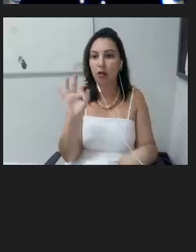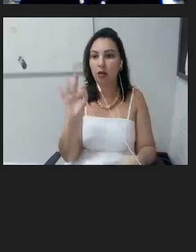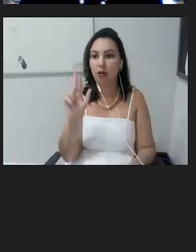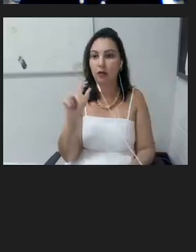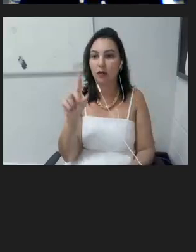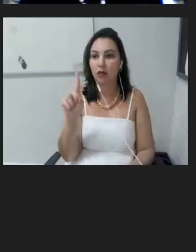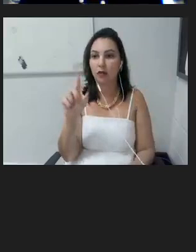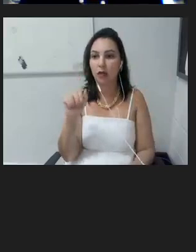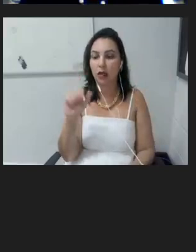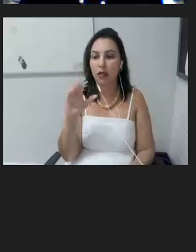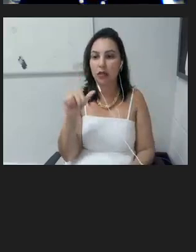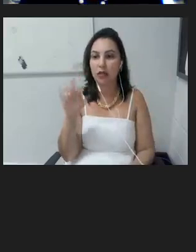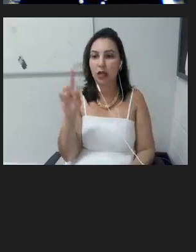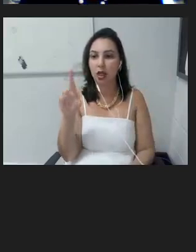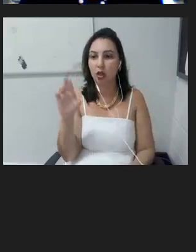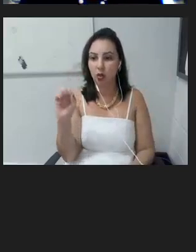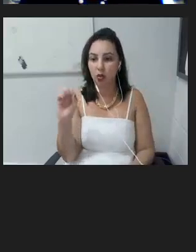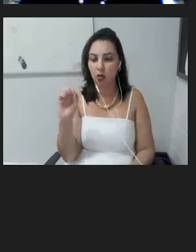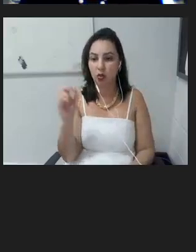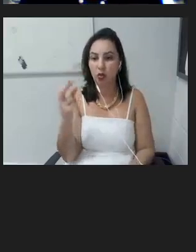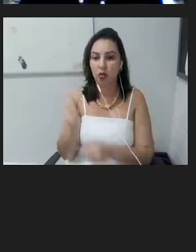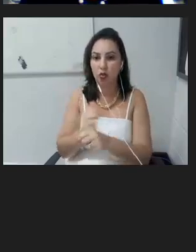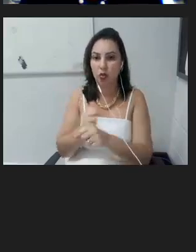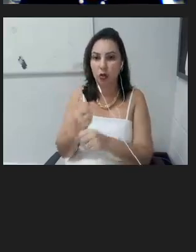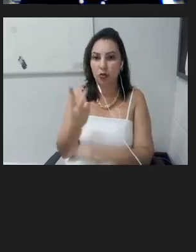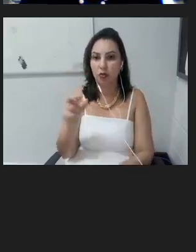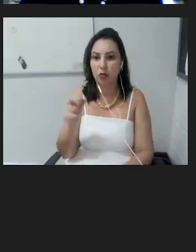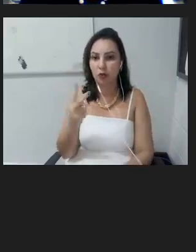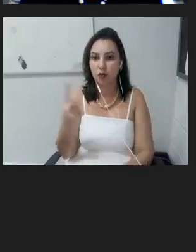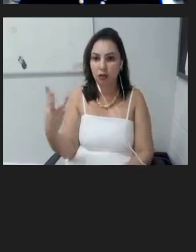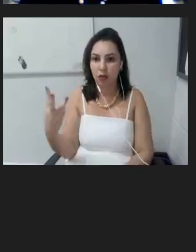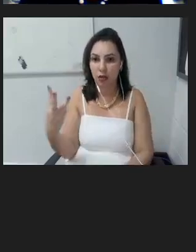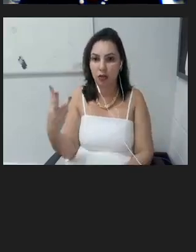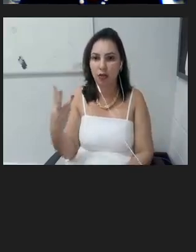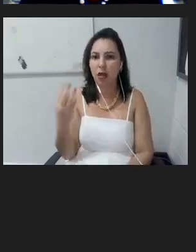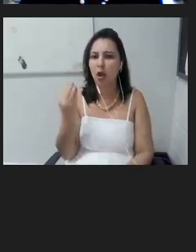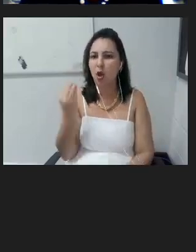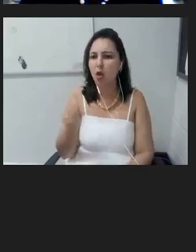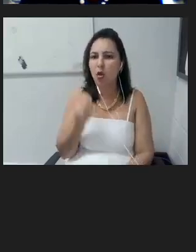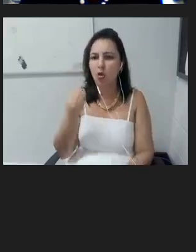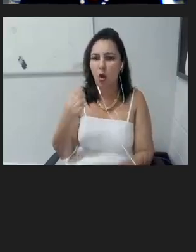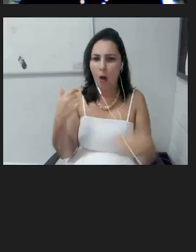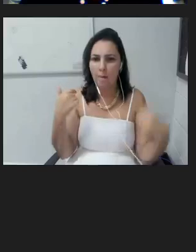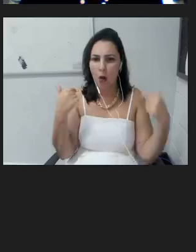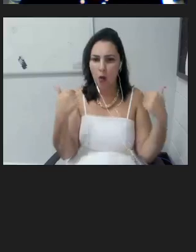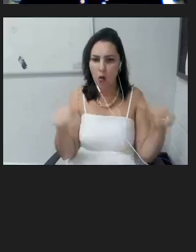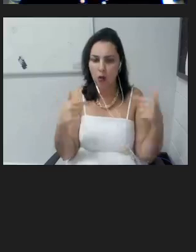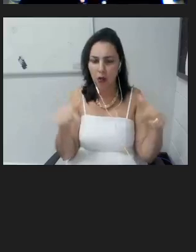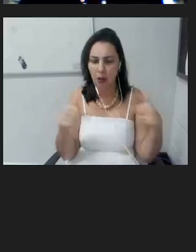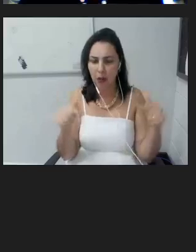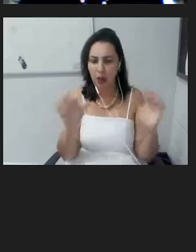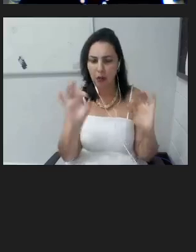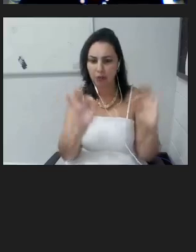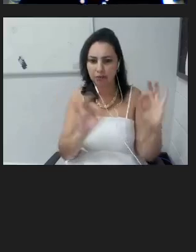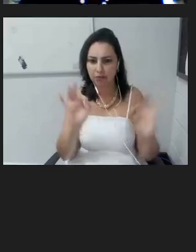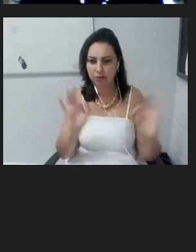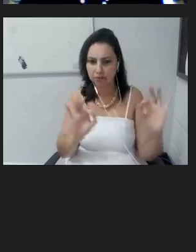2023. É um estresse que está relacionado à forma com que o trabalho está organizado, ao